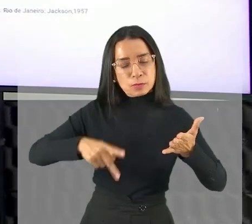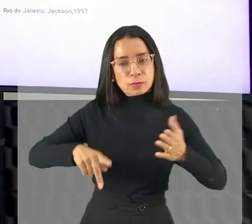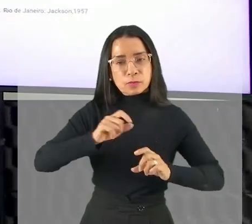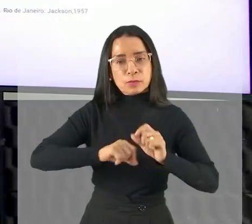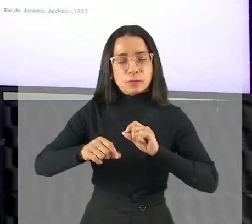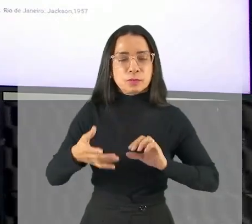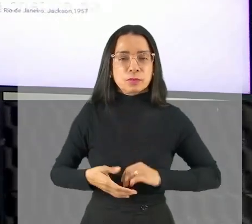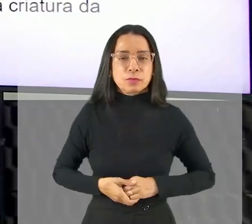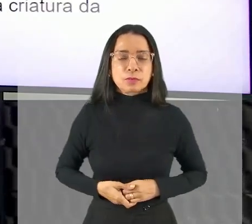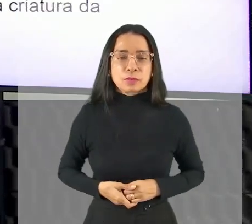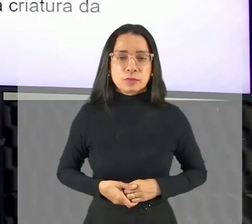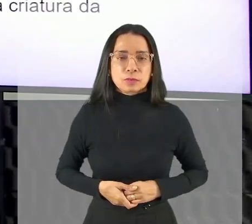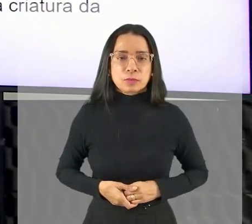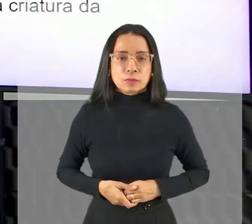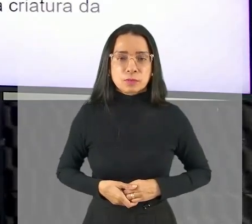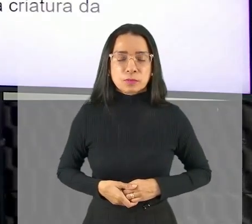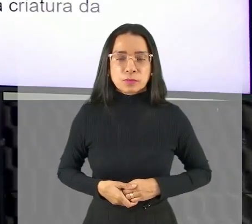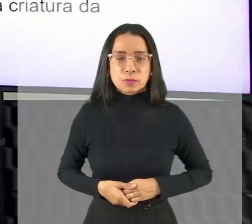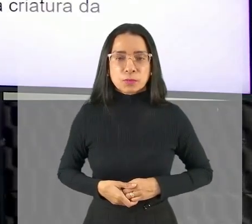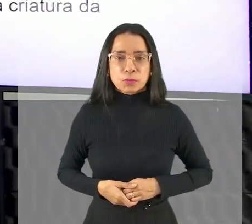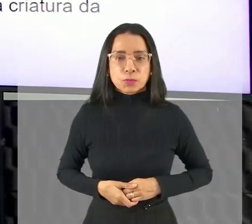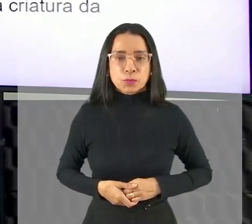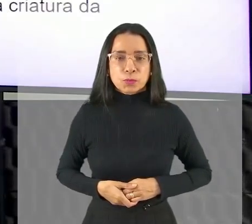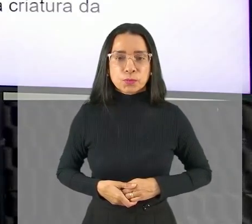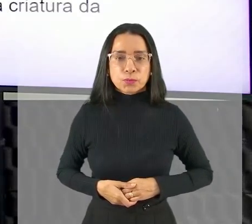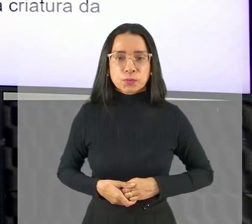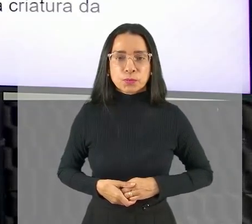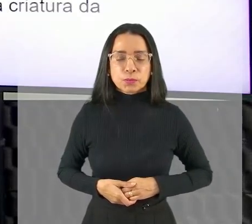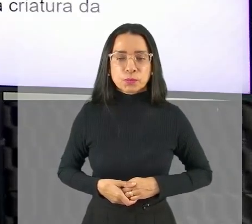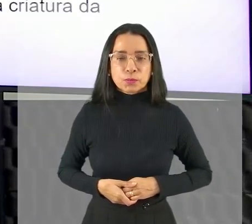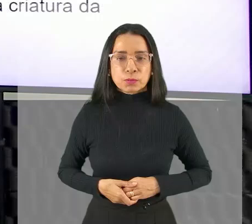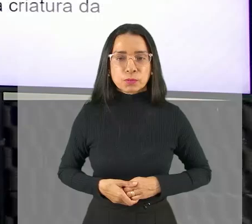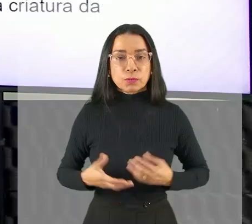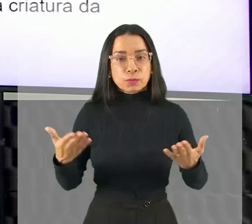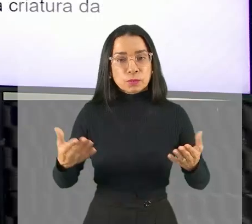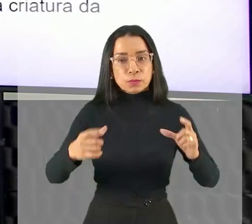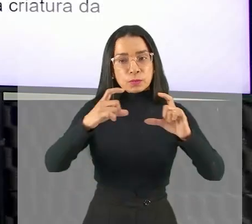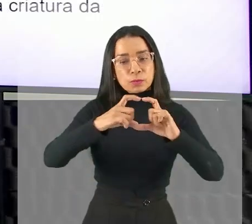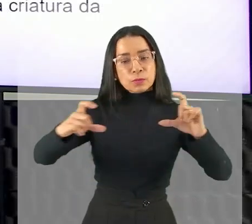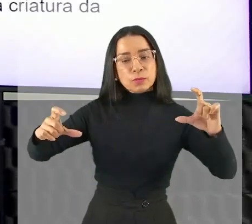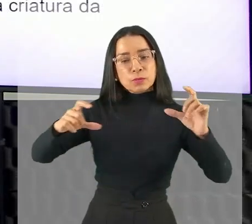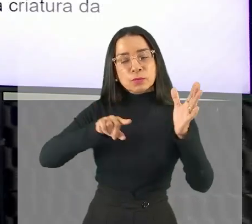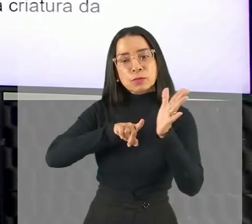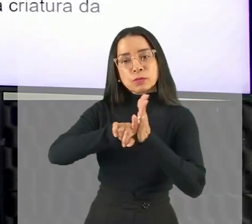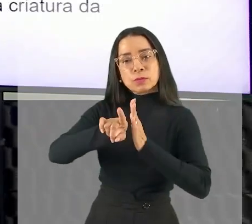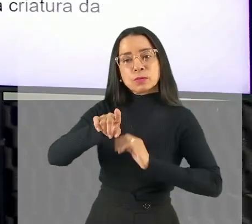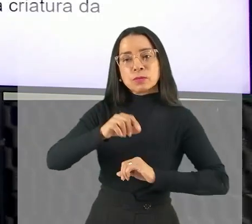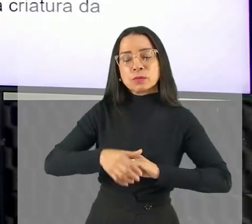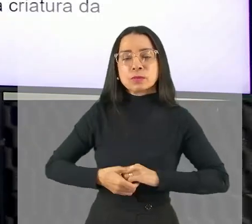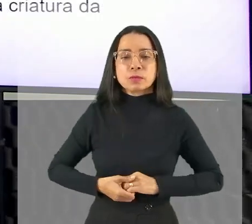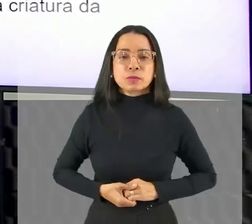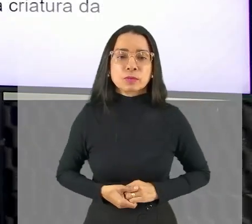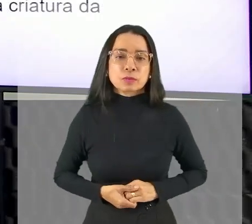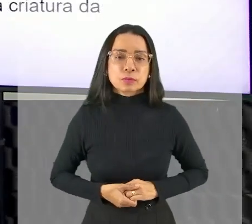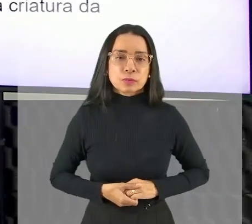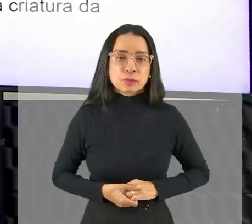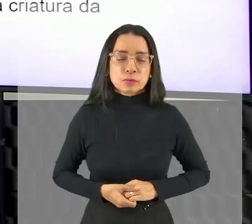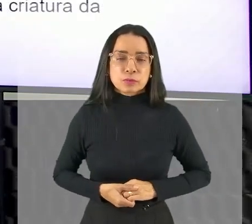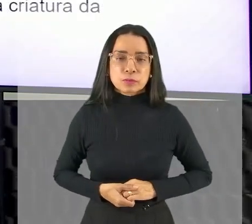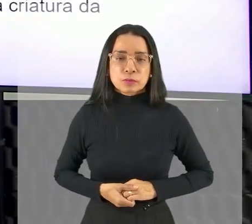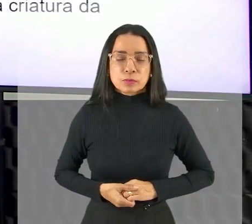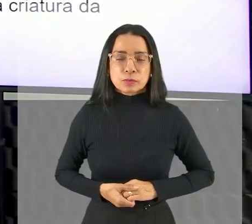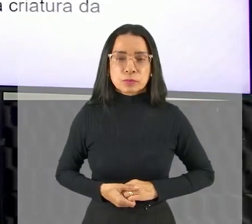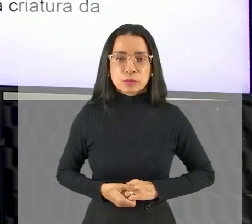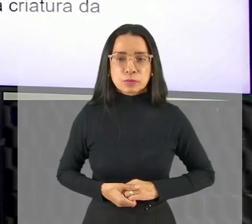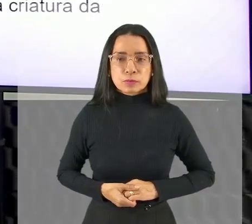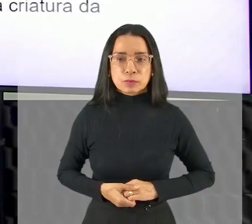do romantismo. E aí a gente vai para o enunciado da questão. A frase do texto em que se